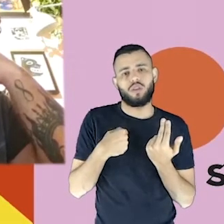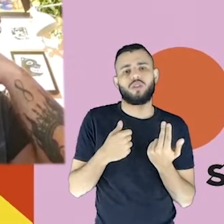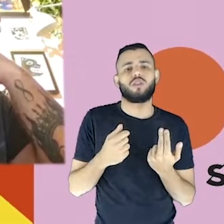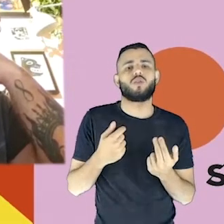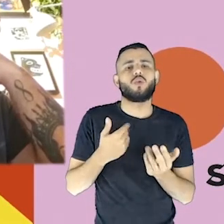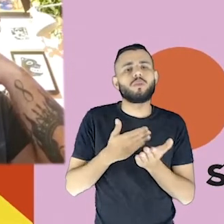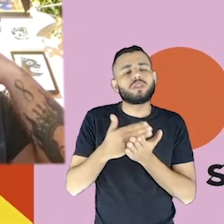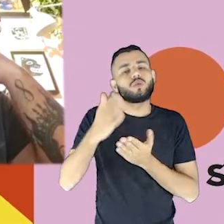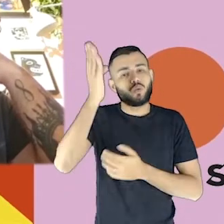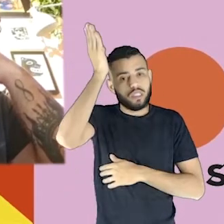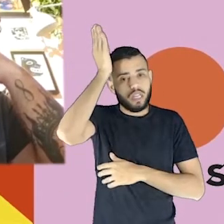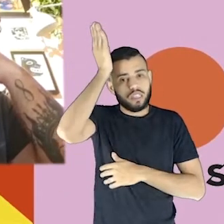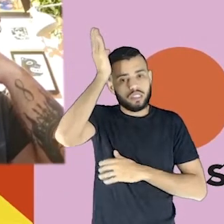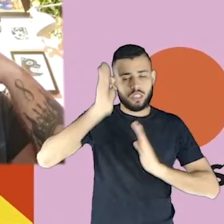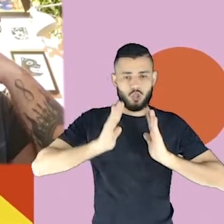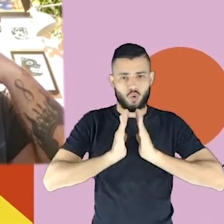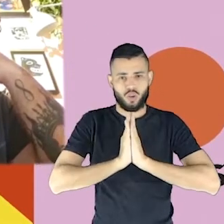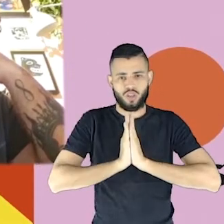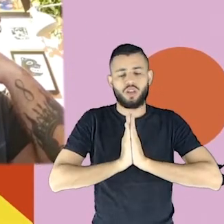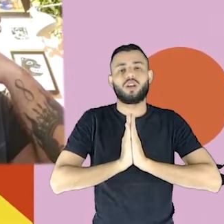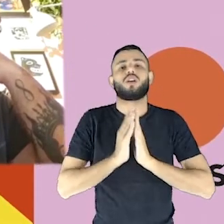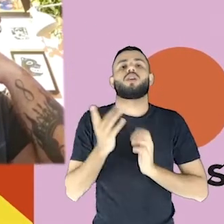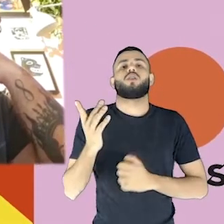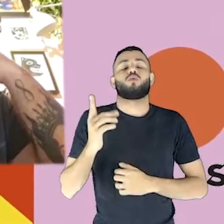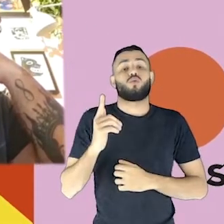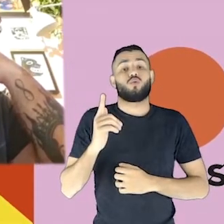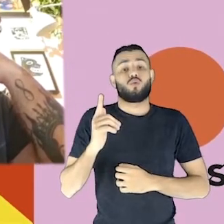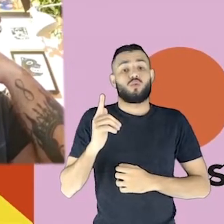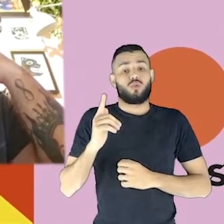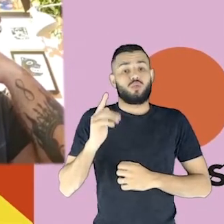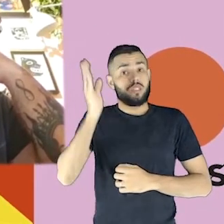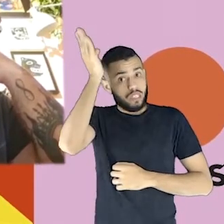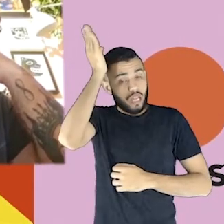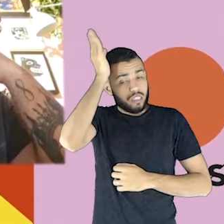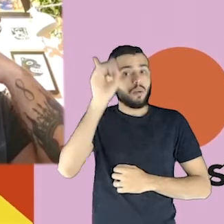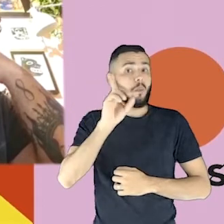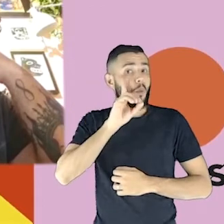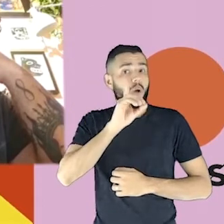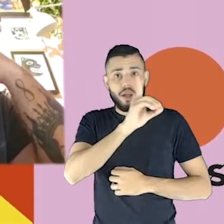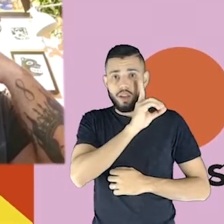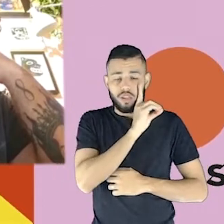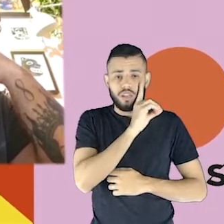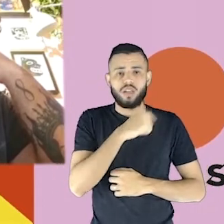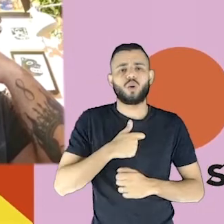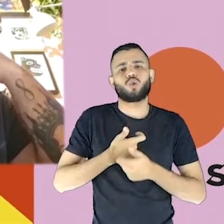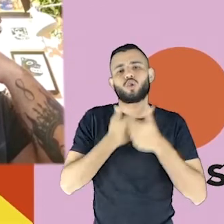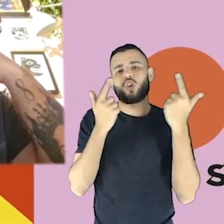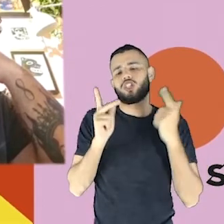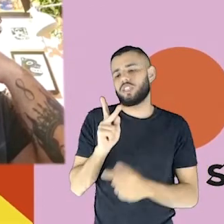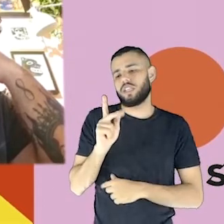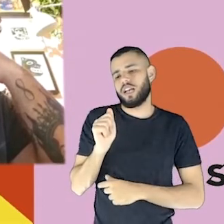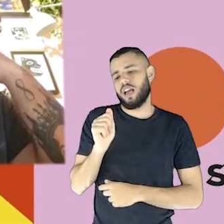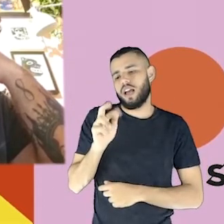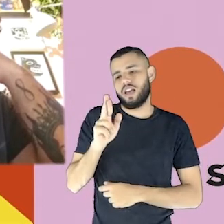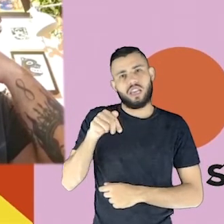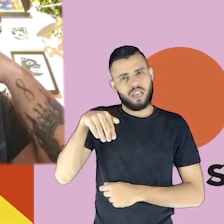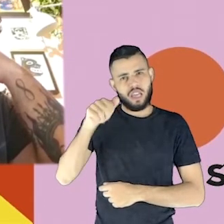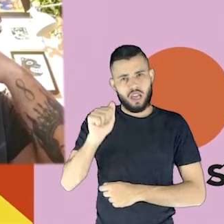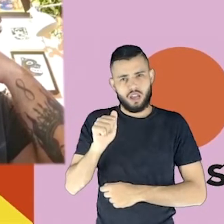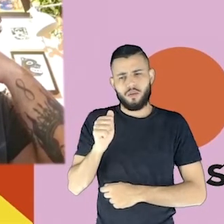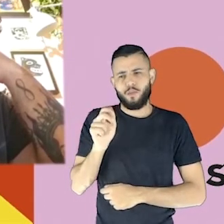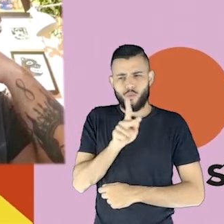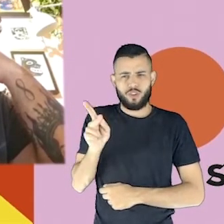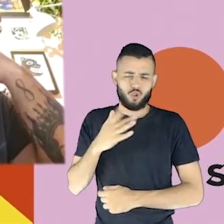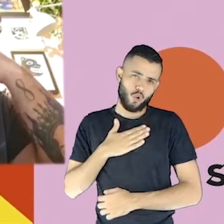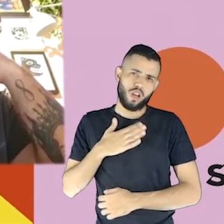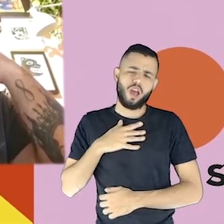Sesc, né? Eu comecei a praticar yoga no Sesc Pompeia e eu tive a sorte de ter a Karina como minha professora. E a Karina,